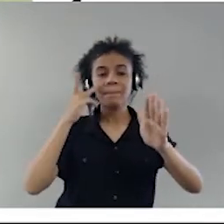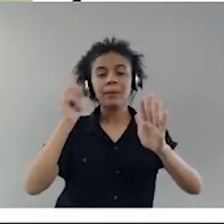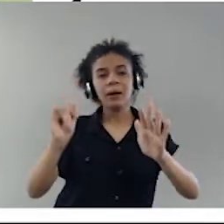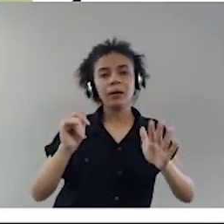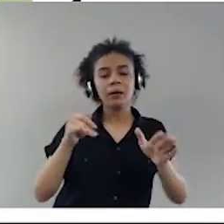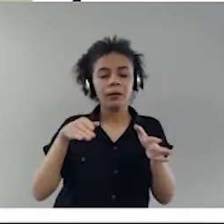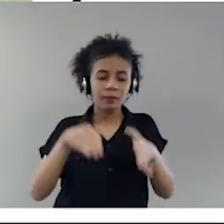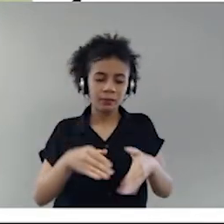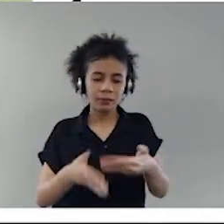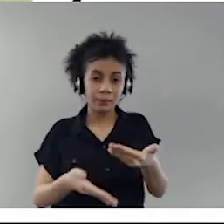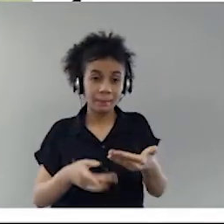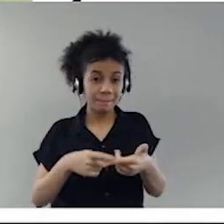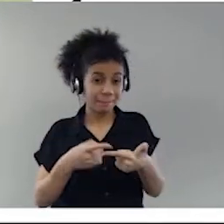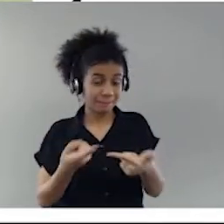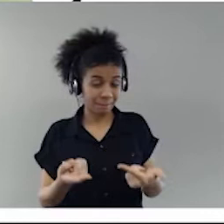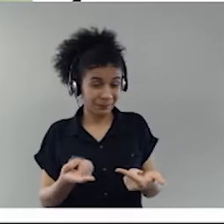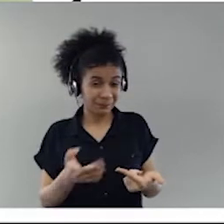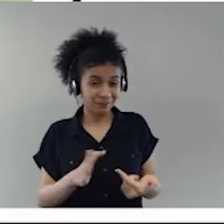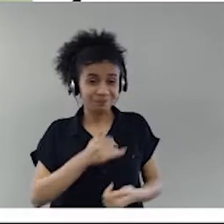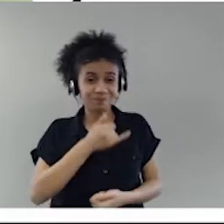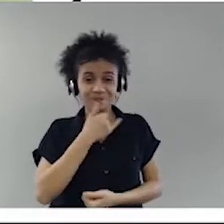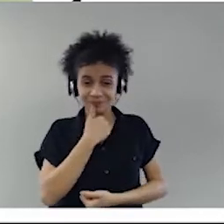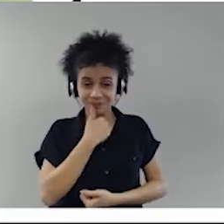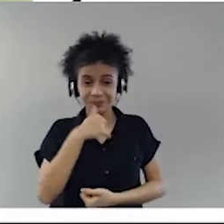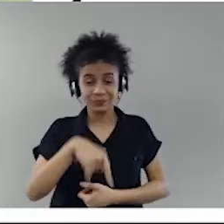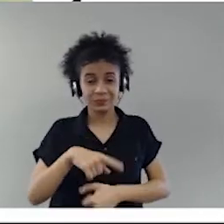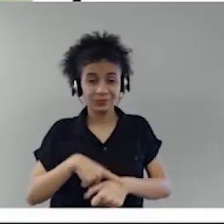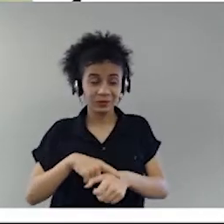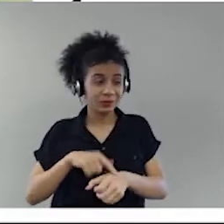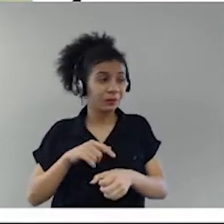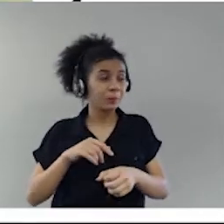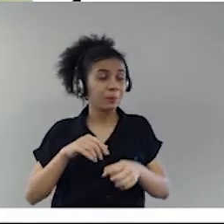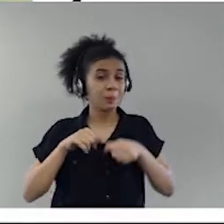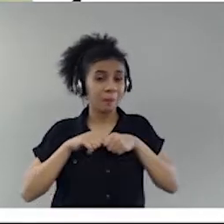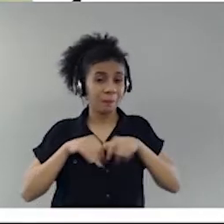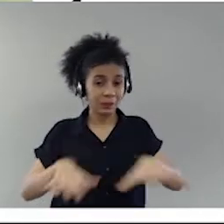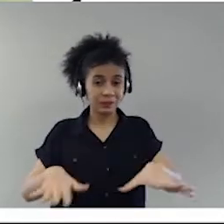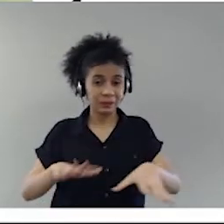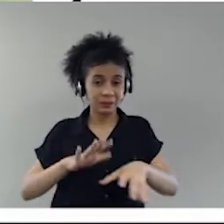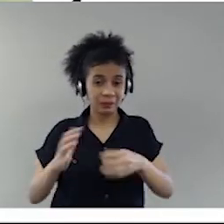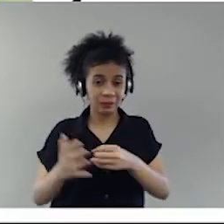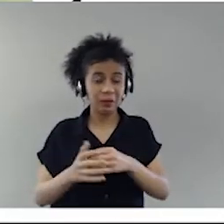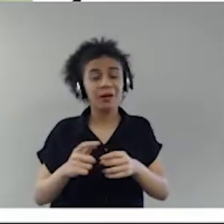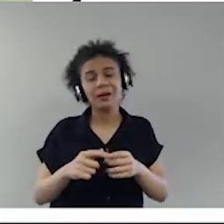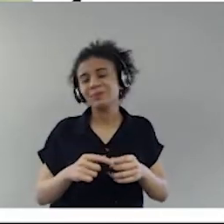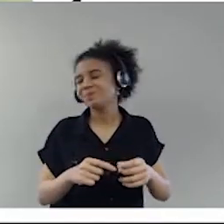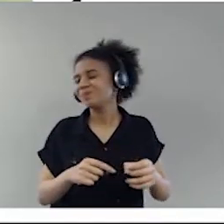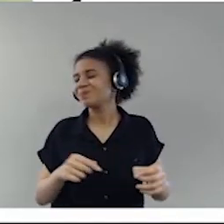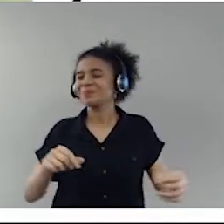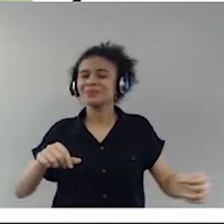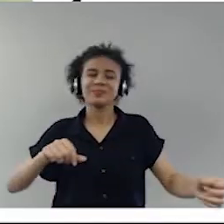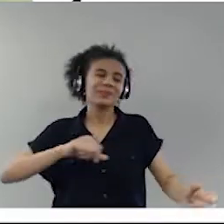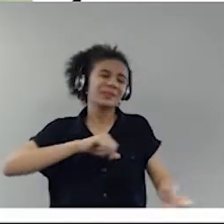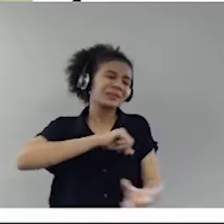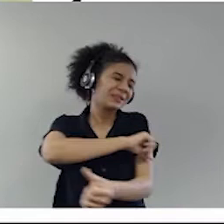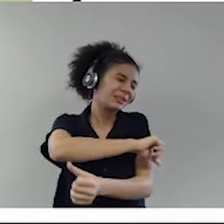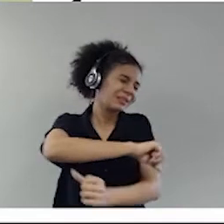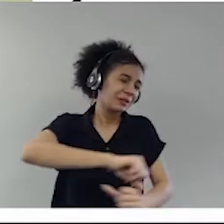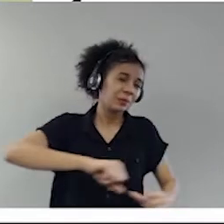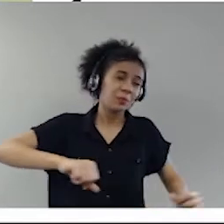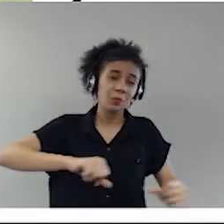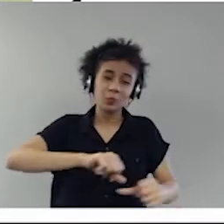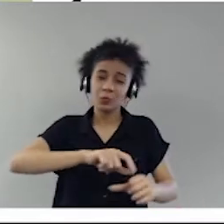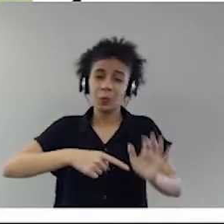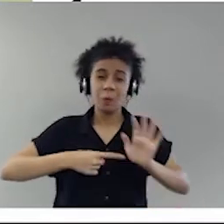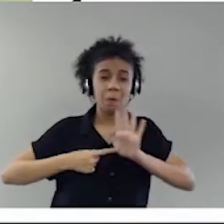fonte. Infelizmente, essa pandemia ela desnudou uma série de